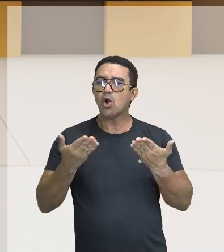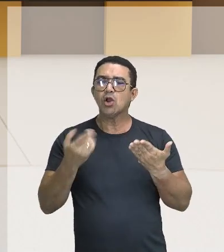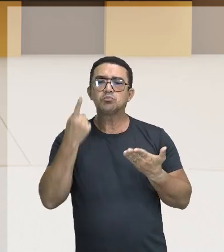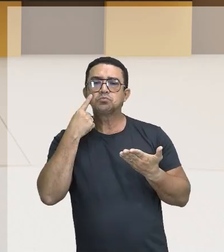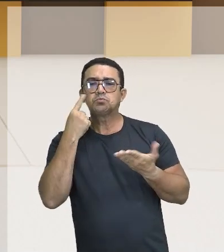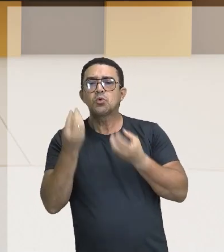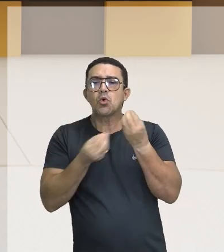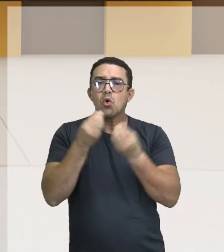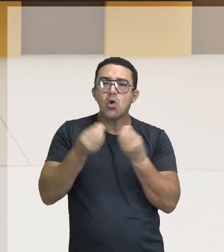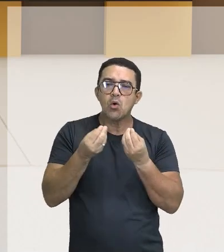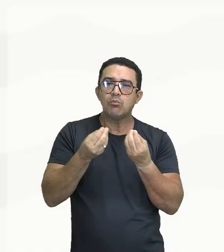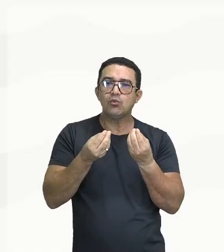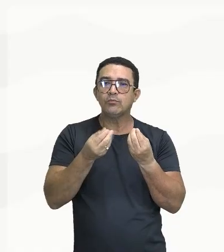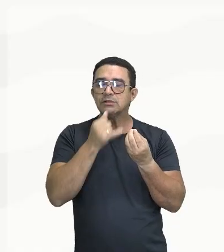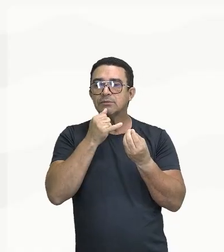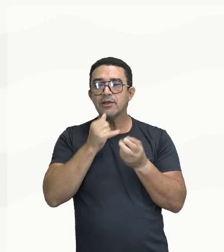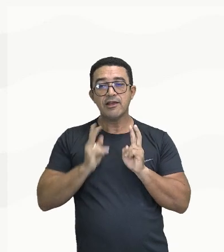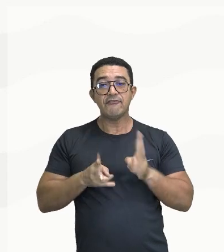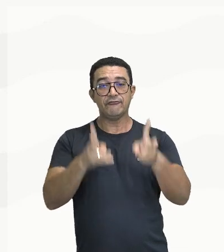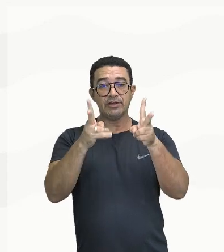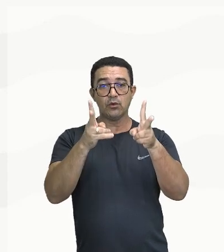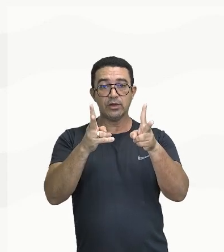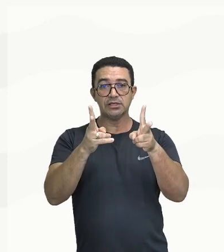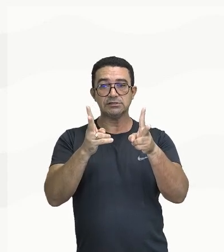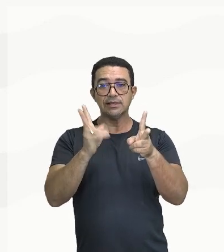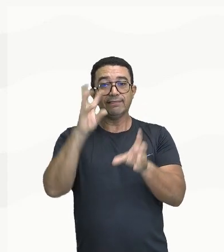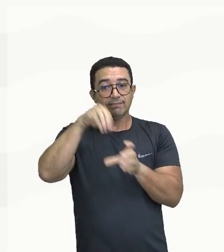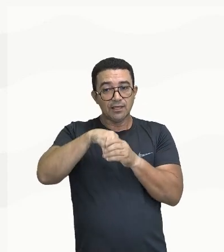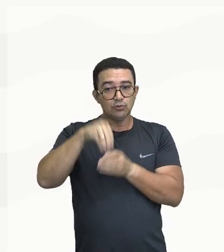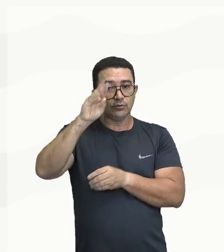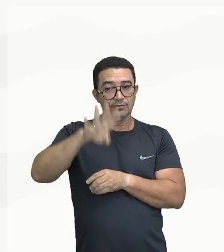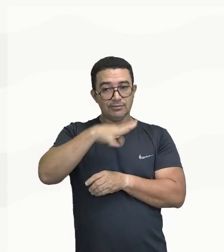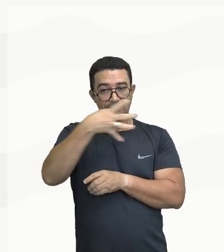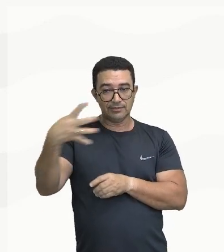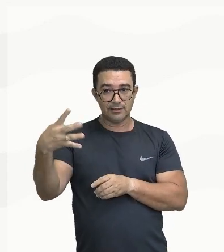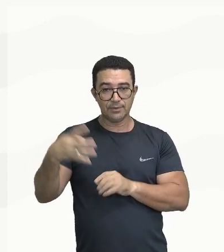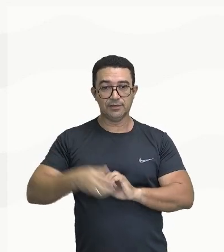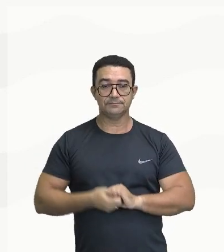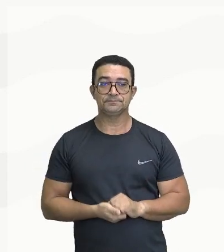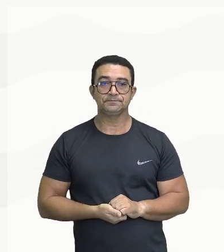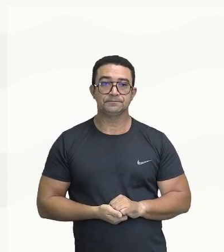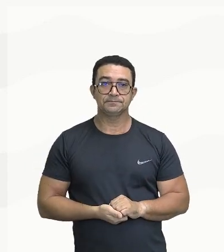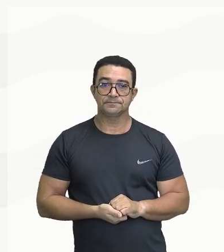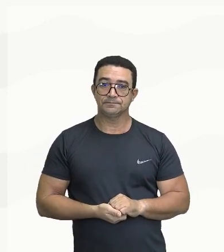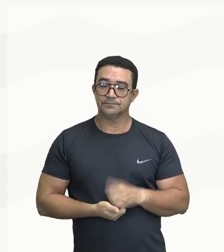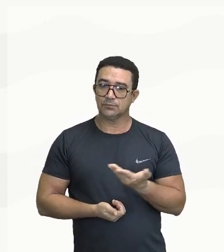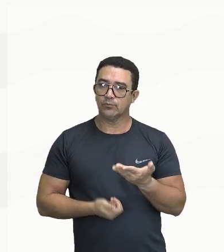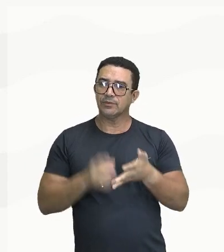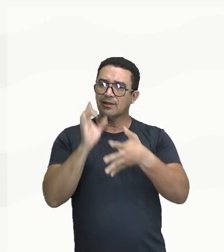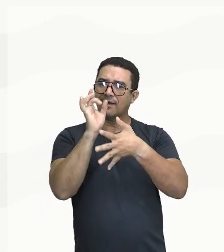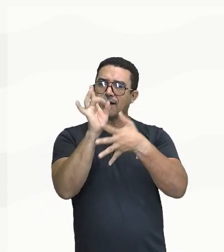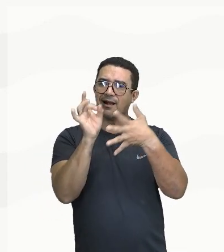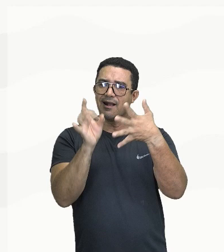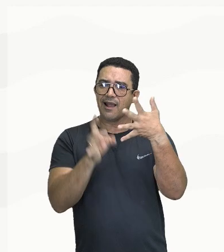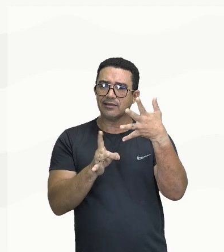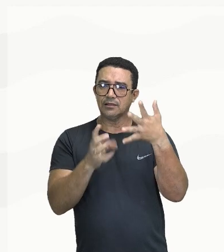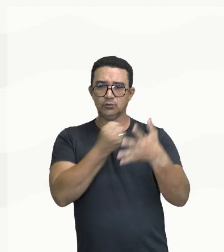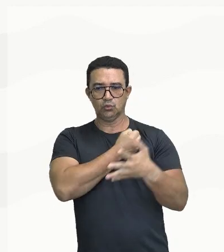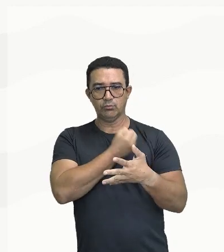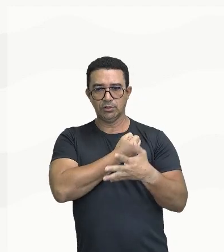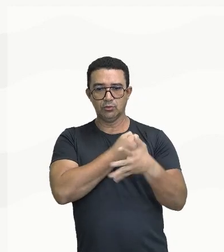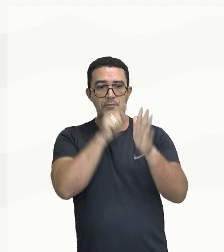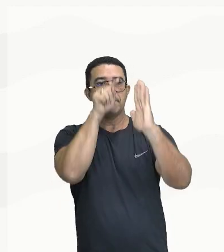fazer para definir a frequência na nossa cartela. A gente define para cada valor assumido por uma variável